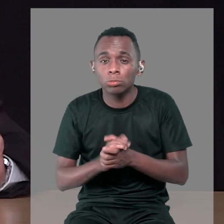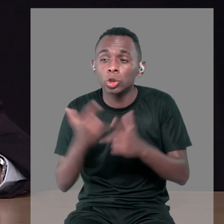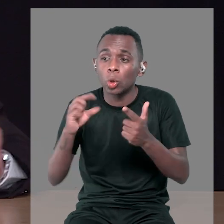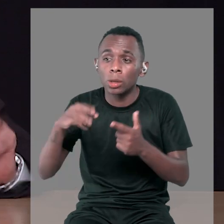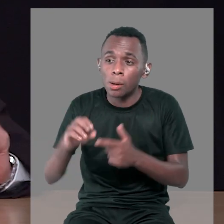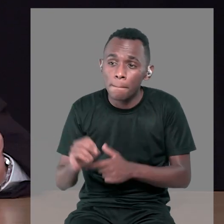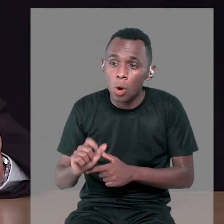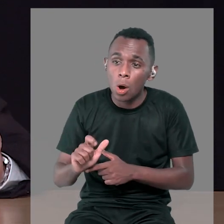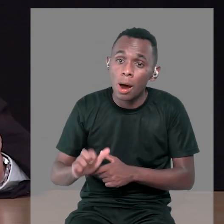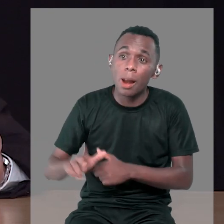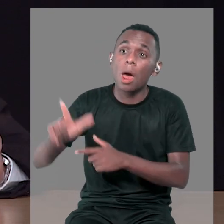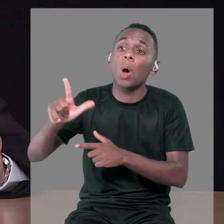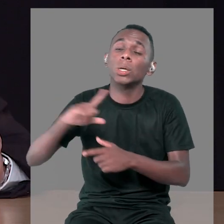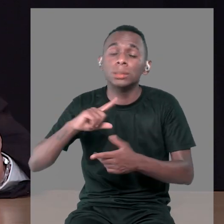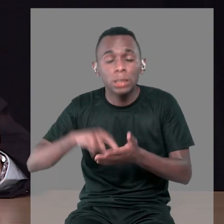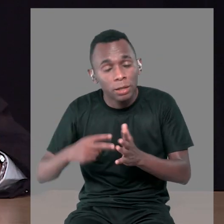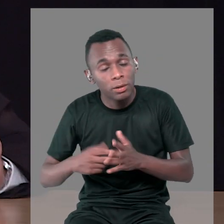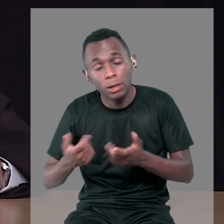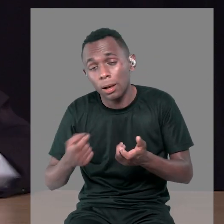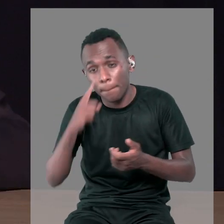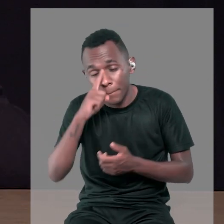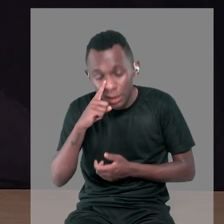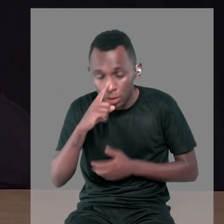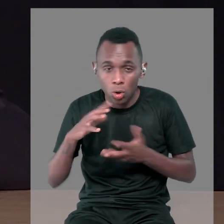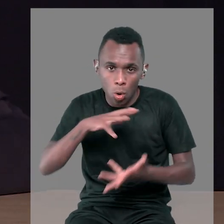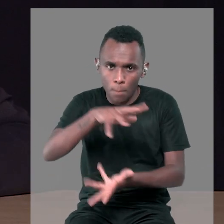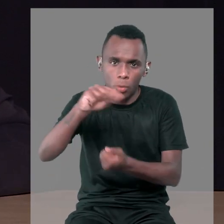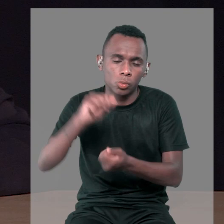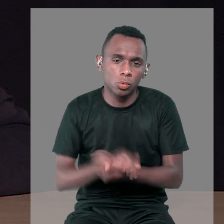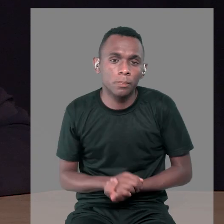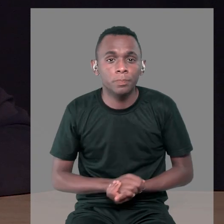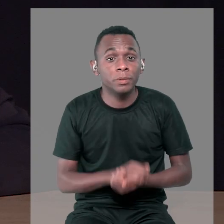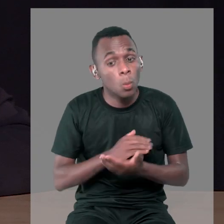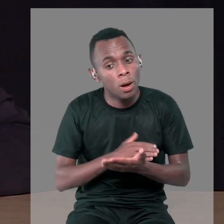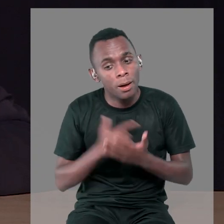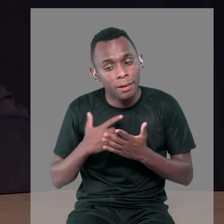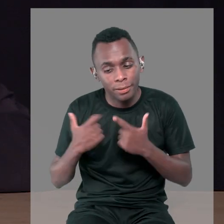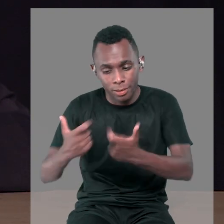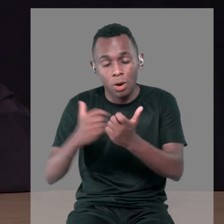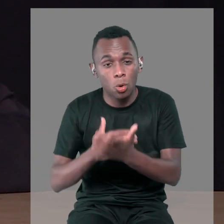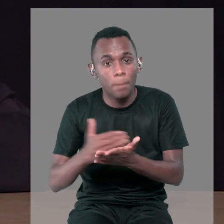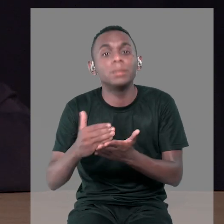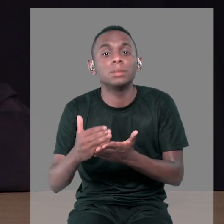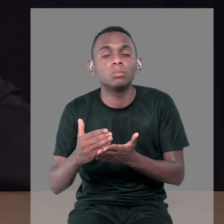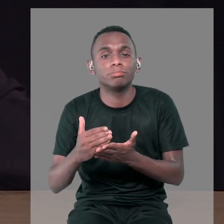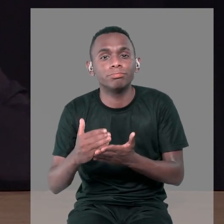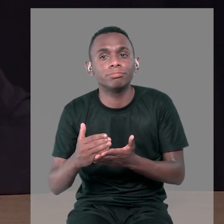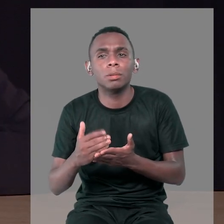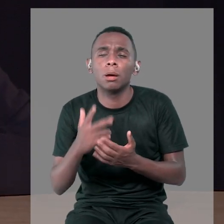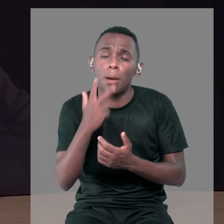altos riscos ao planeta. A questão é que uma guerra começada, essa proposição, que me